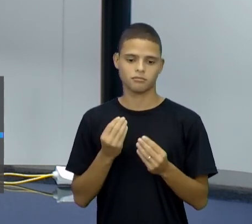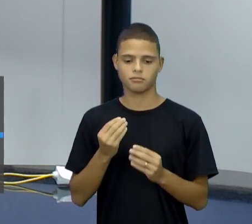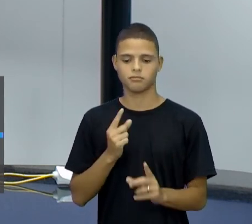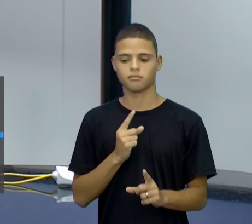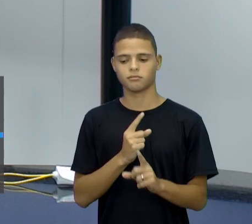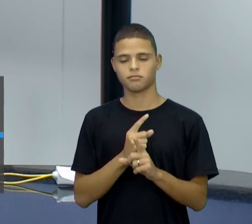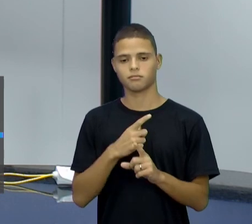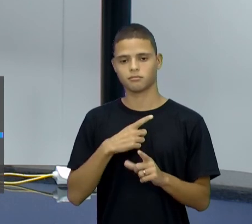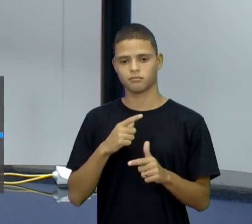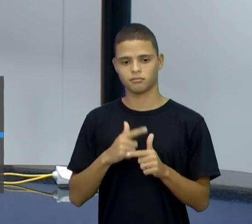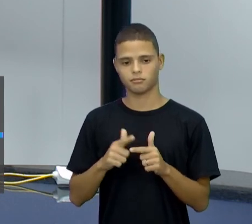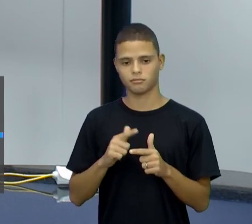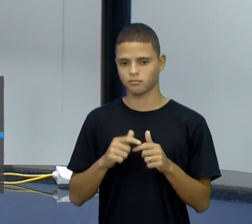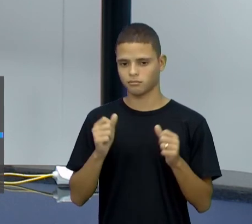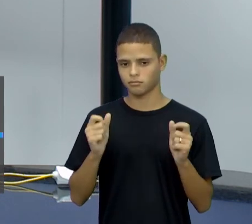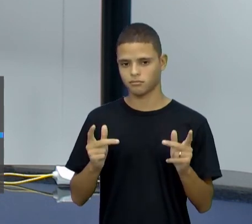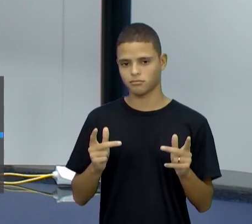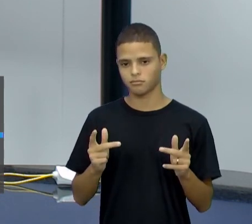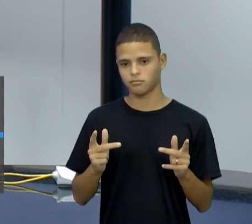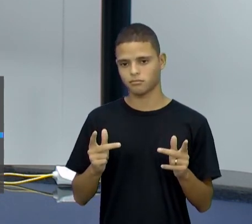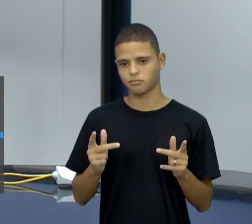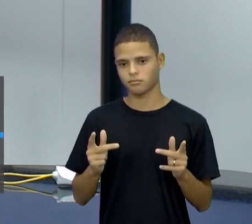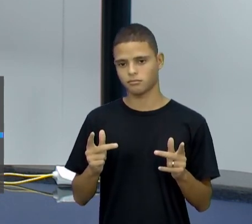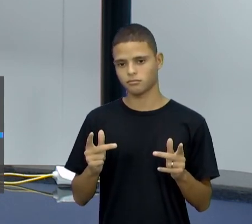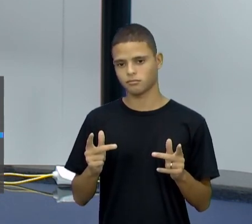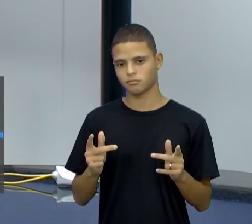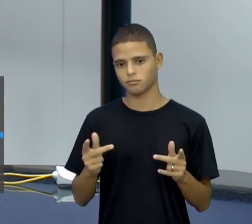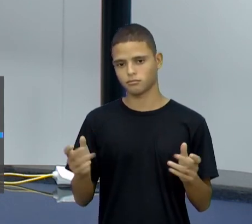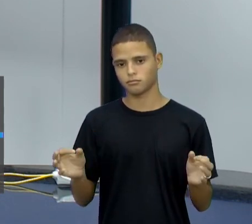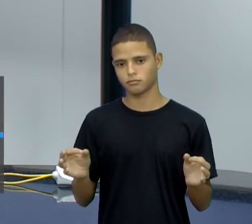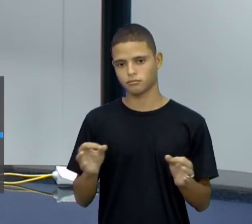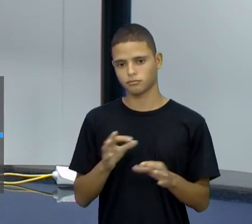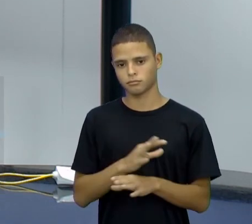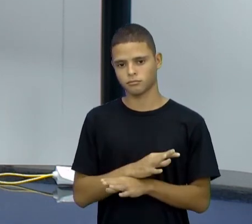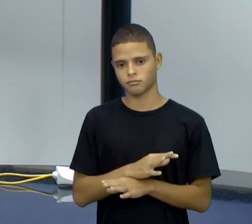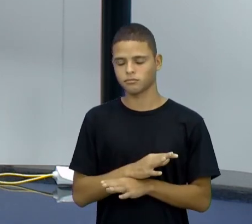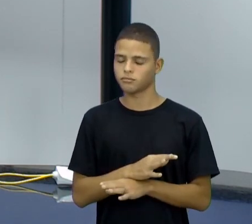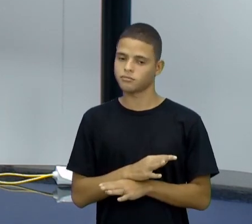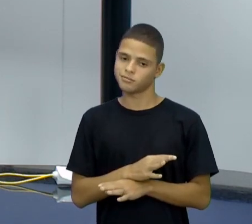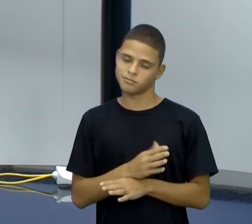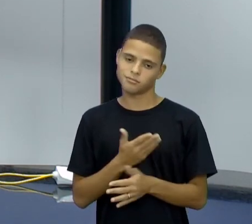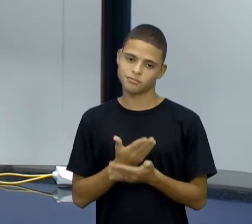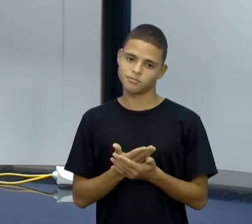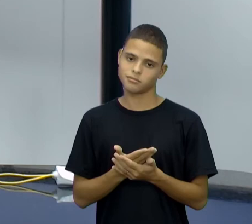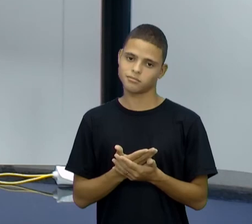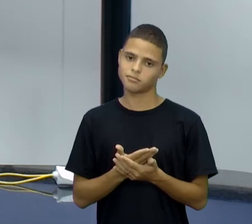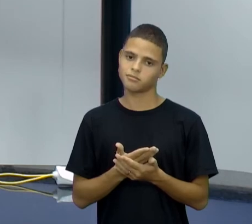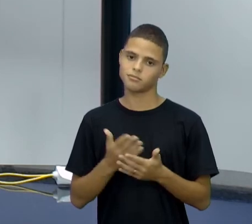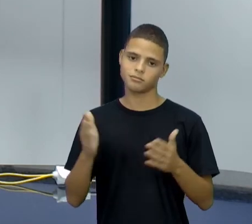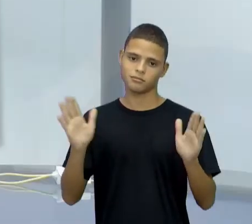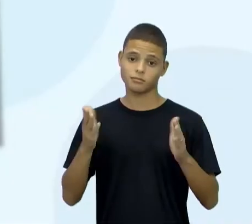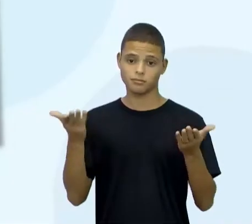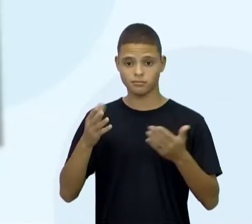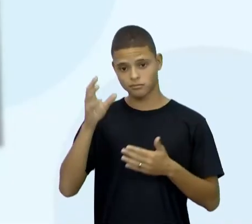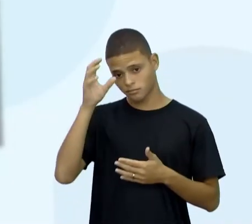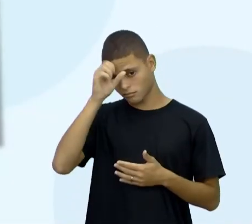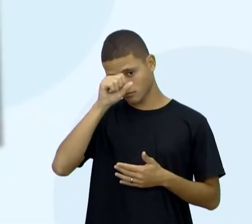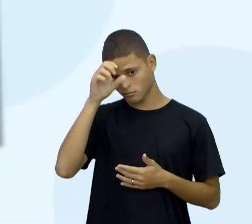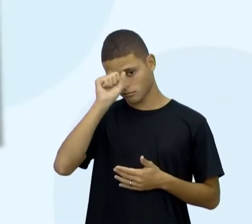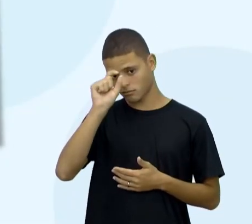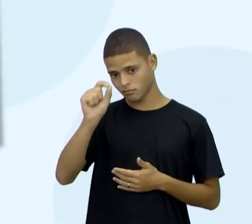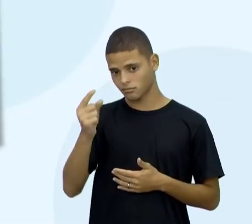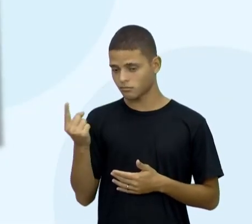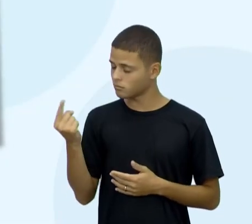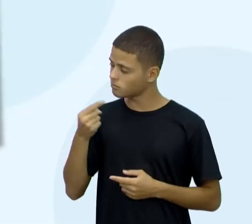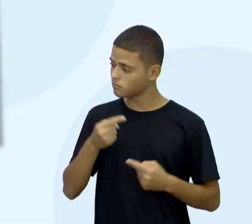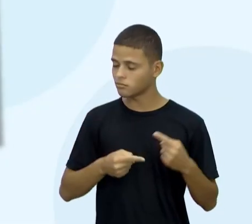problema, está gastando mais. Beleza? Então, vou ficando por aqui. Não perca o nosso próximo vídeo. Então, hoje a gente discutiu algumas